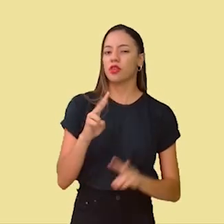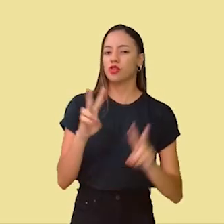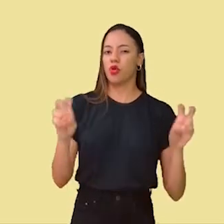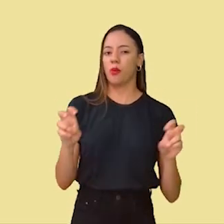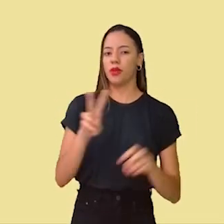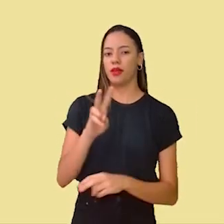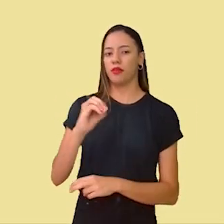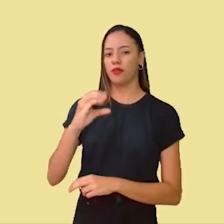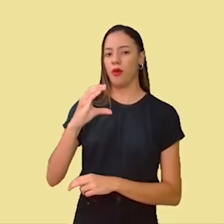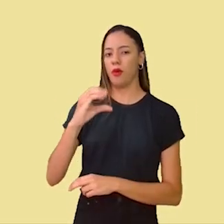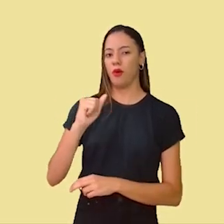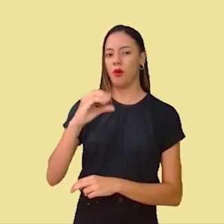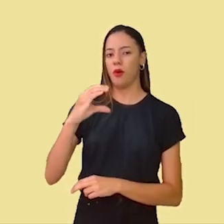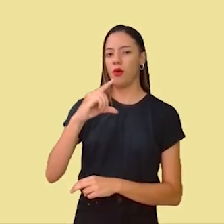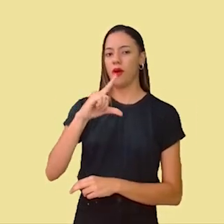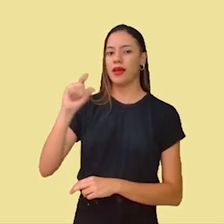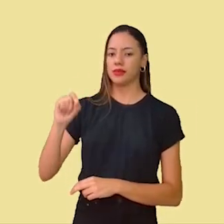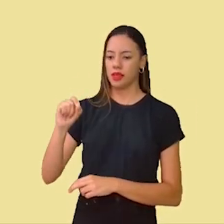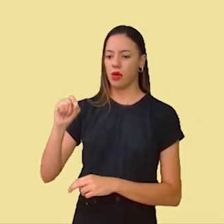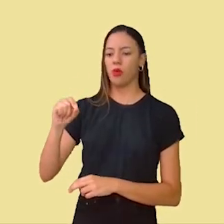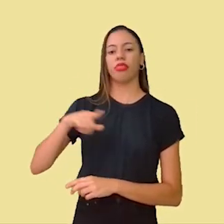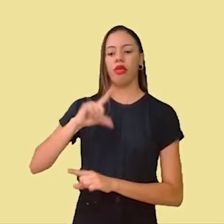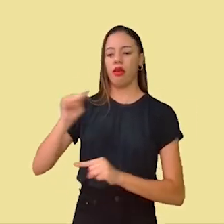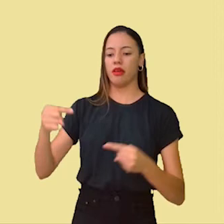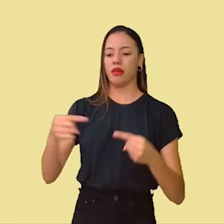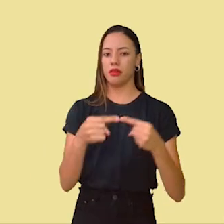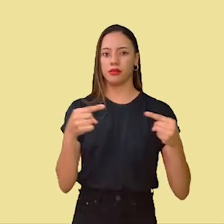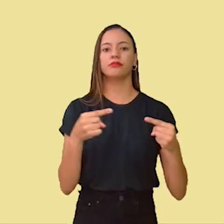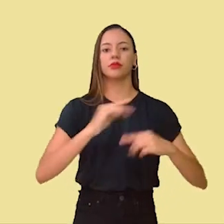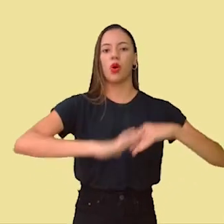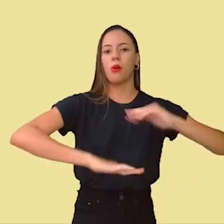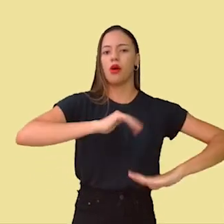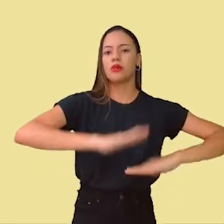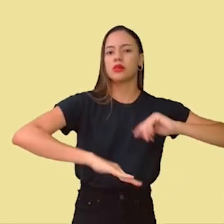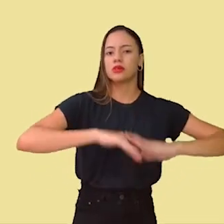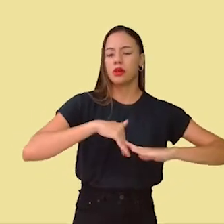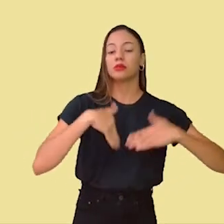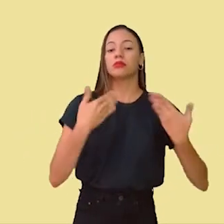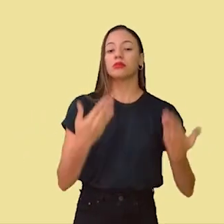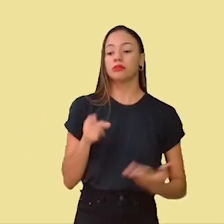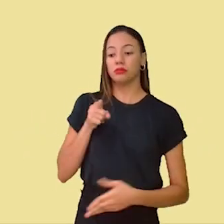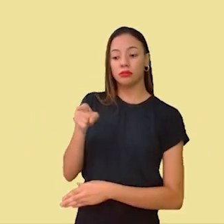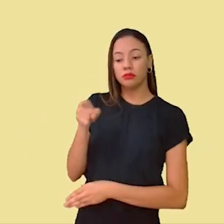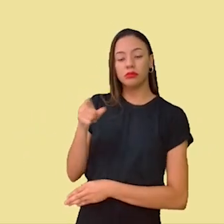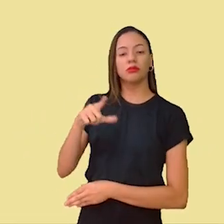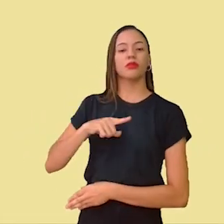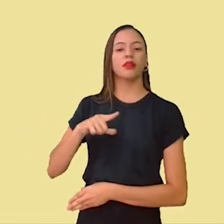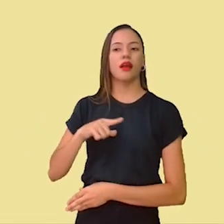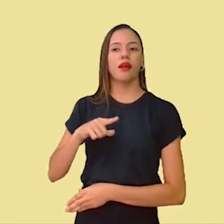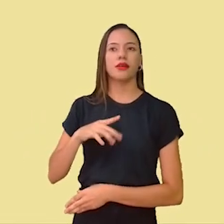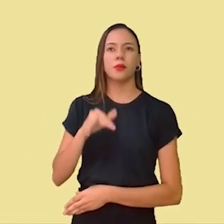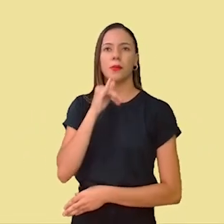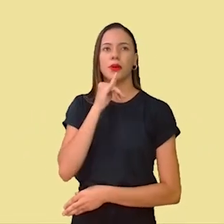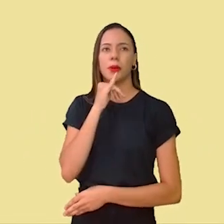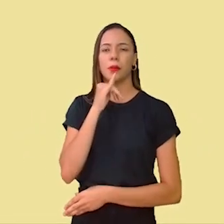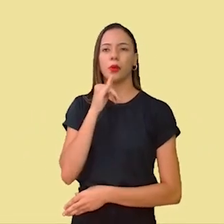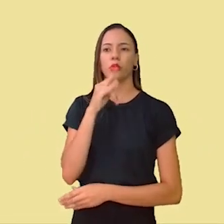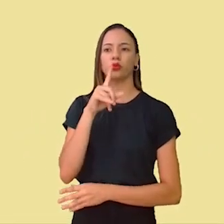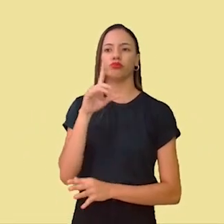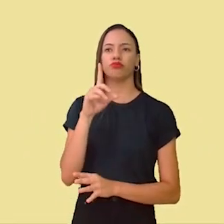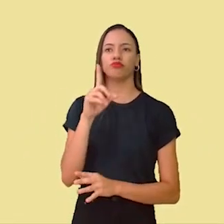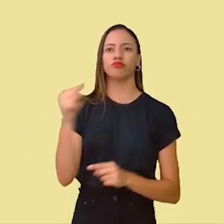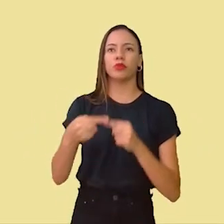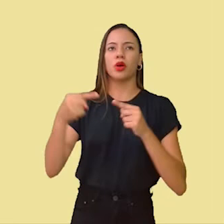relacionado à profissão, né? Então muitas vezes essa vocação está relacionada à forma como a gente